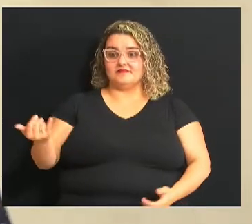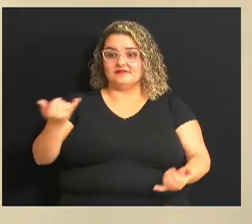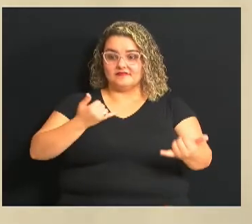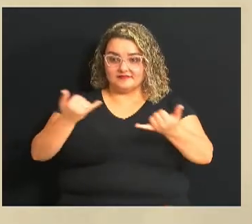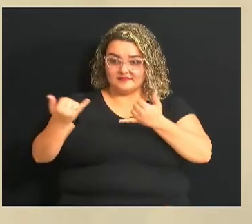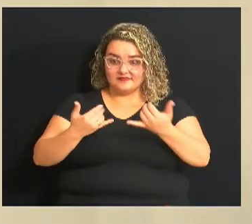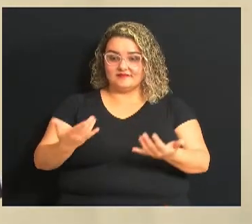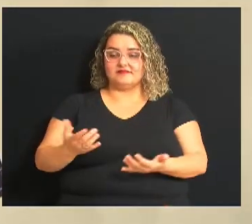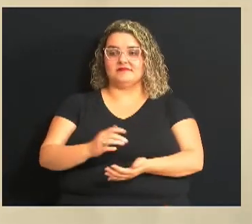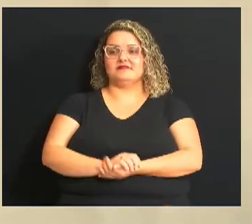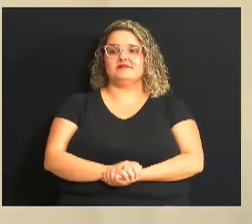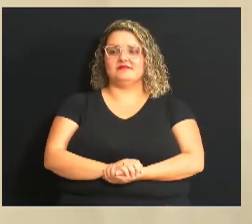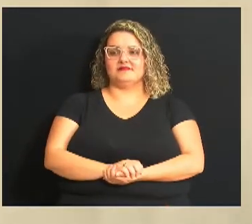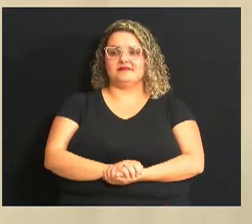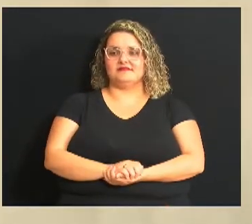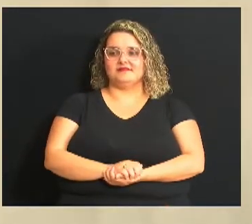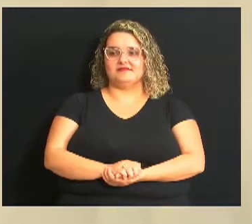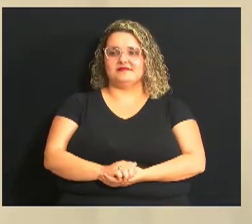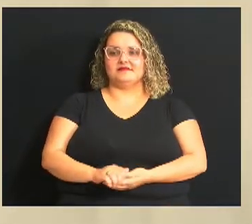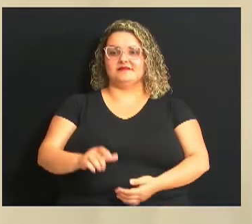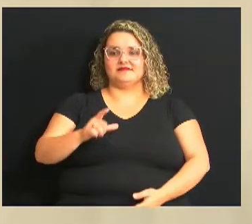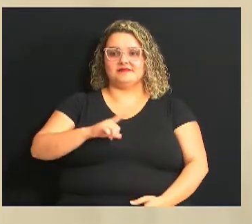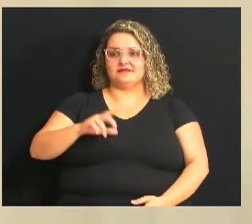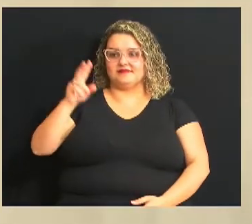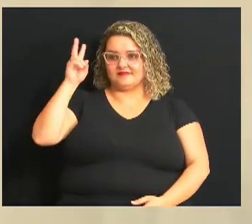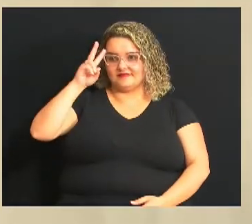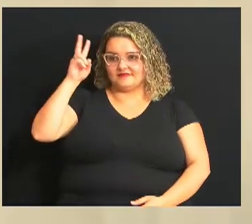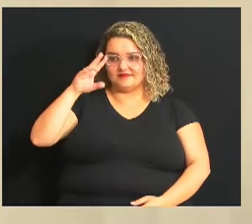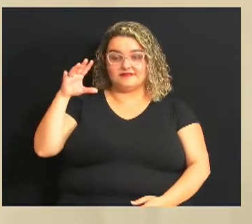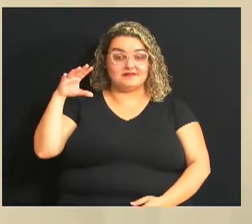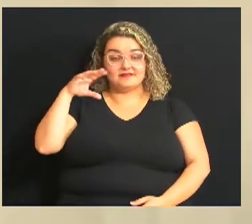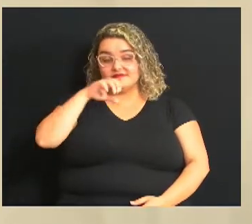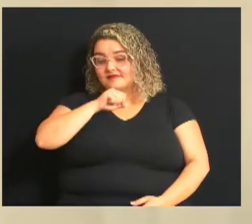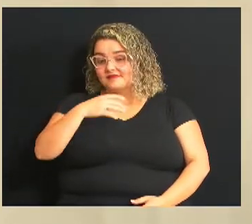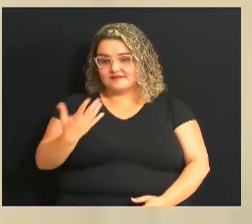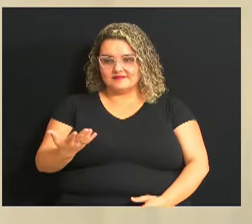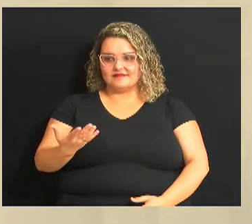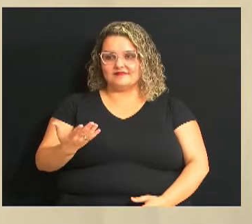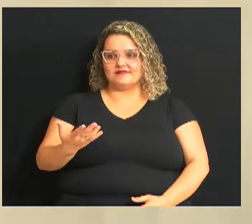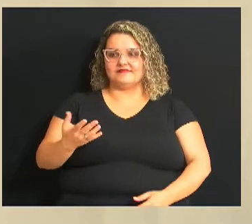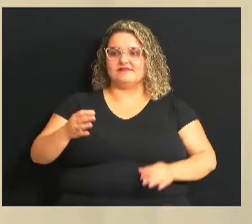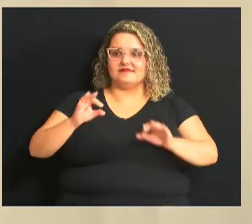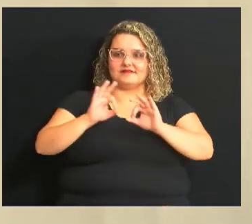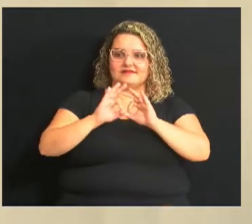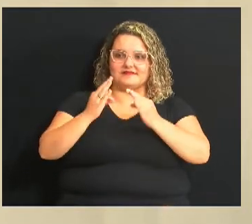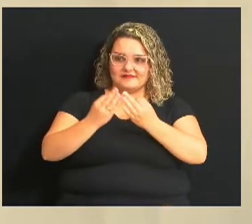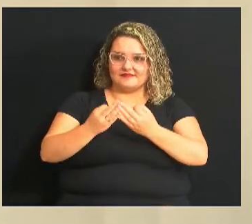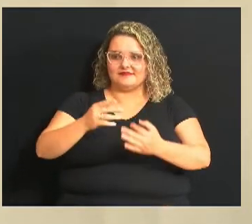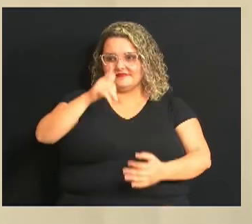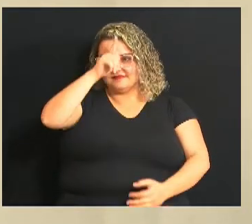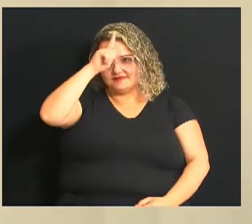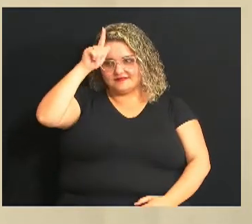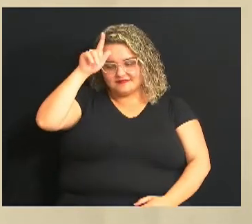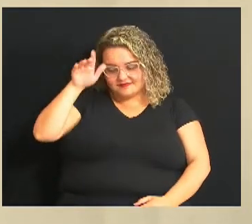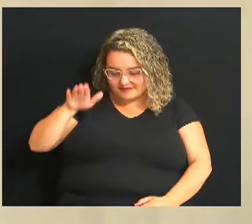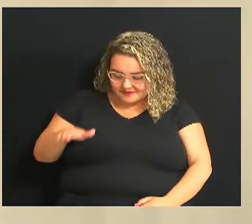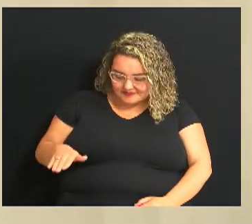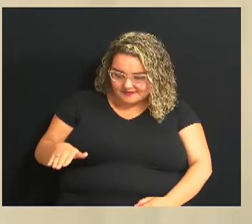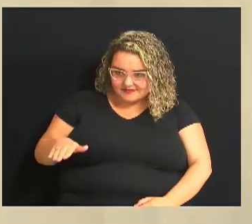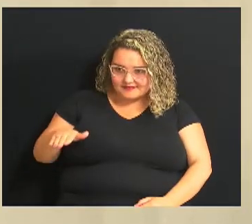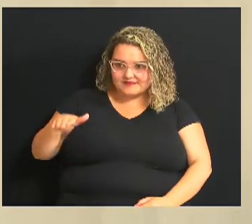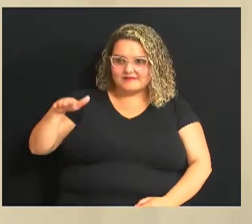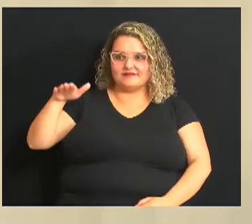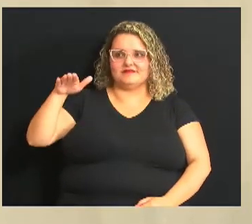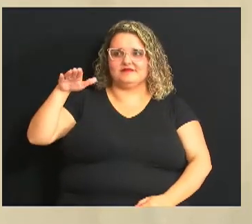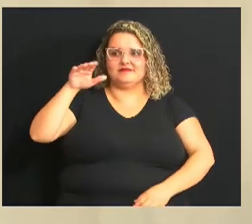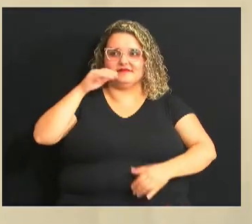eu tenho lembranças rápidas, assim, familiares do Peta, pequenininhos, brincando